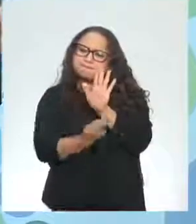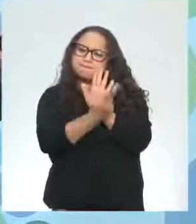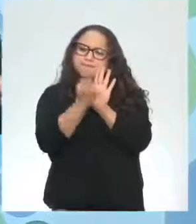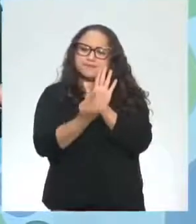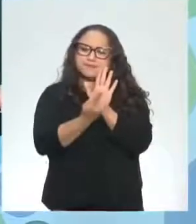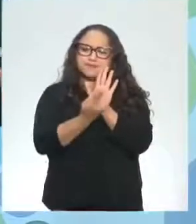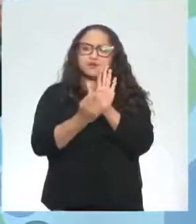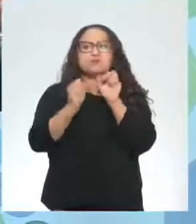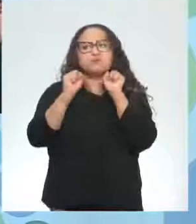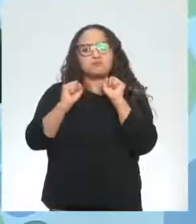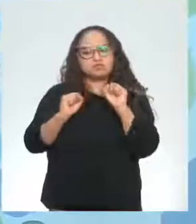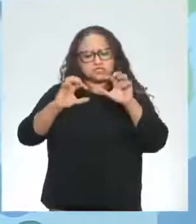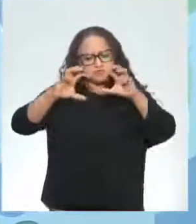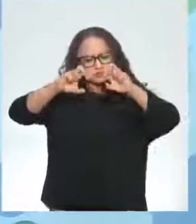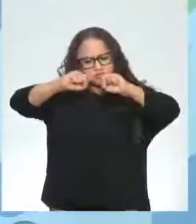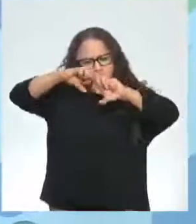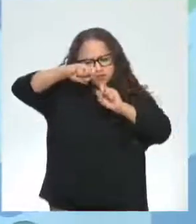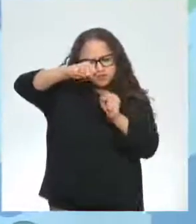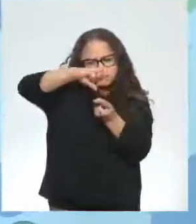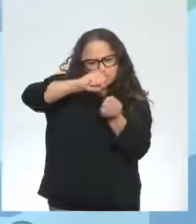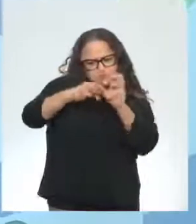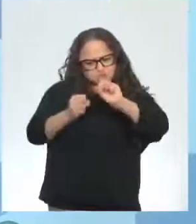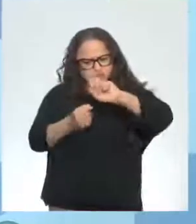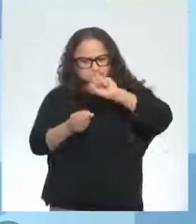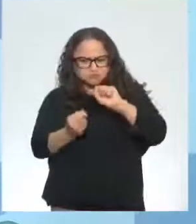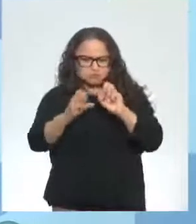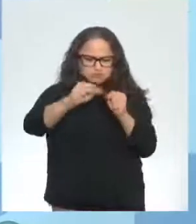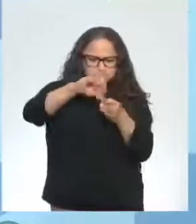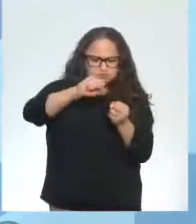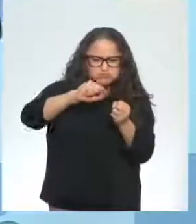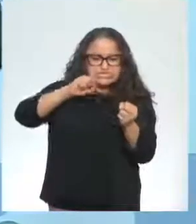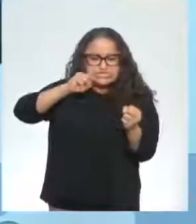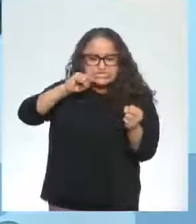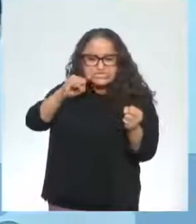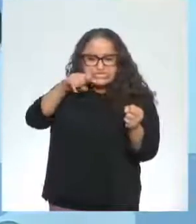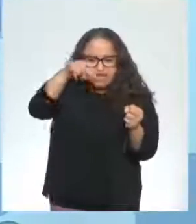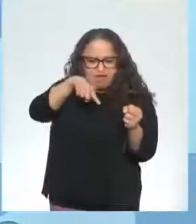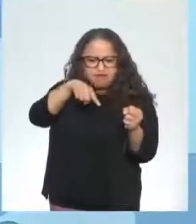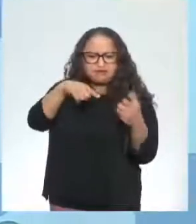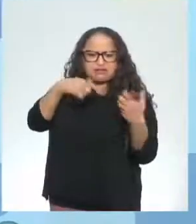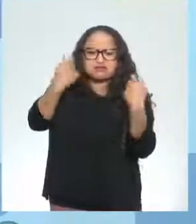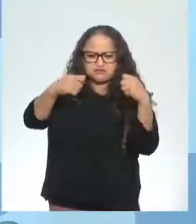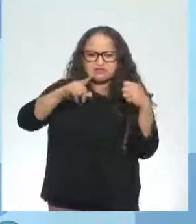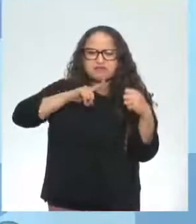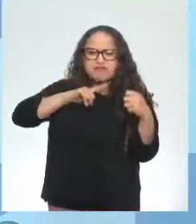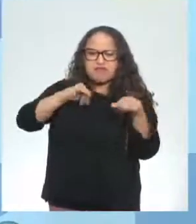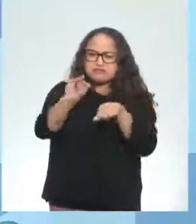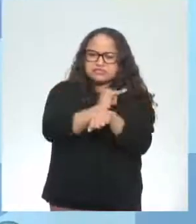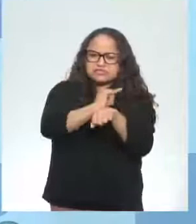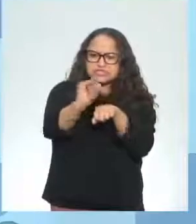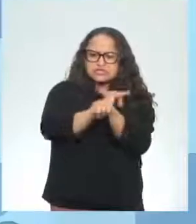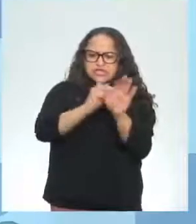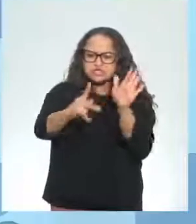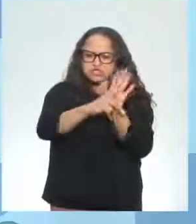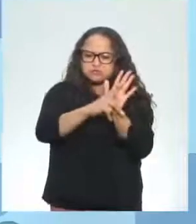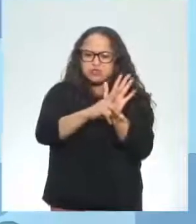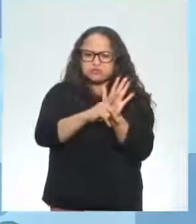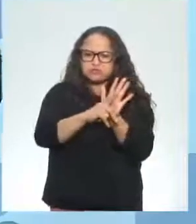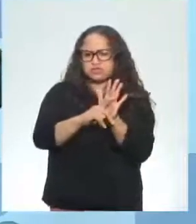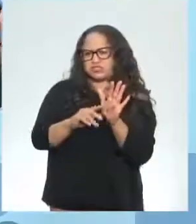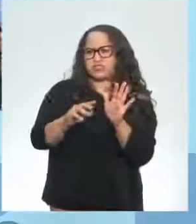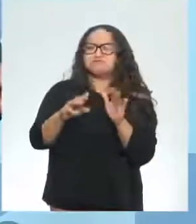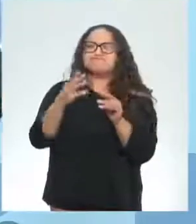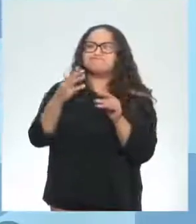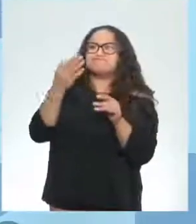um escultor, ele vai ter determinadas técnicas, né, para trabalhar esse material, essa materialidade. Vamos supor que ele queira fazer uma escultura em madeira ao